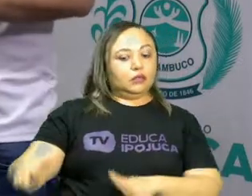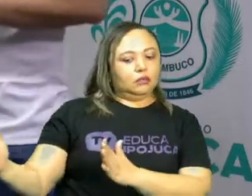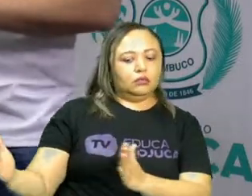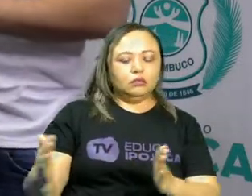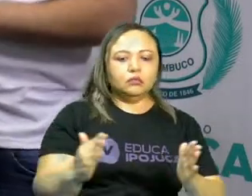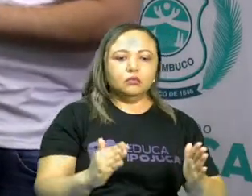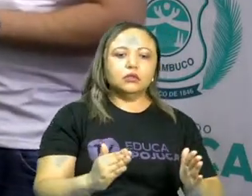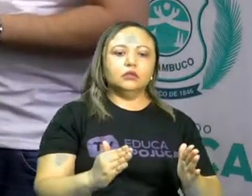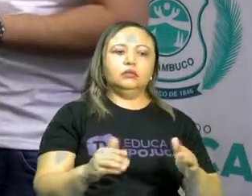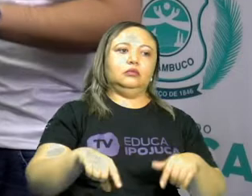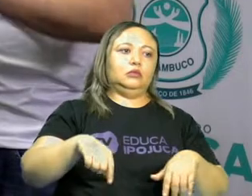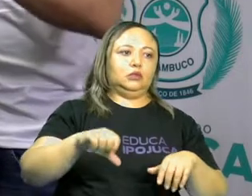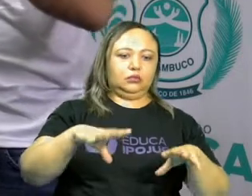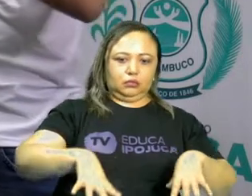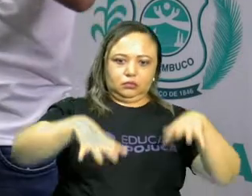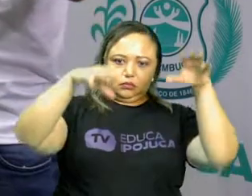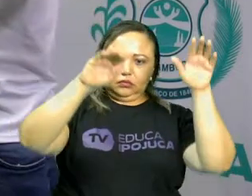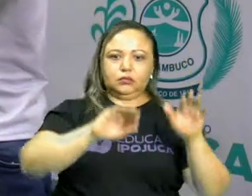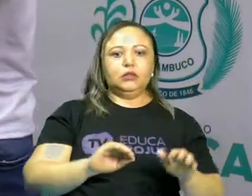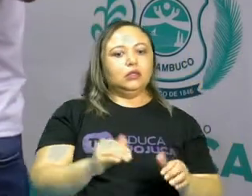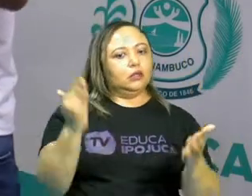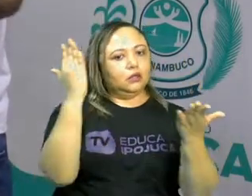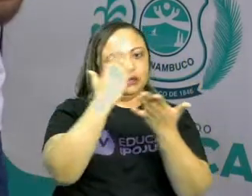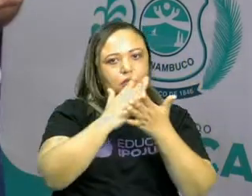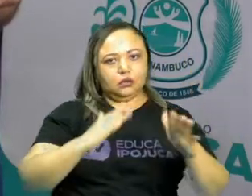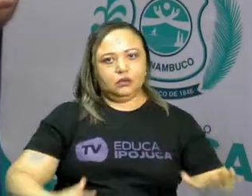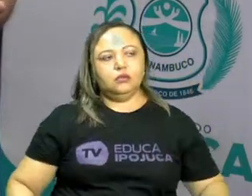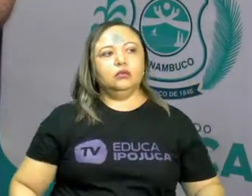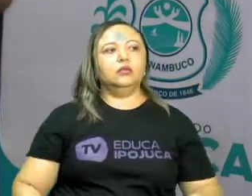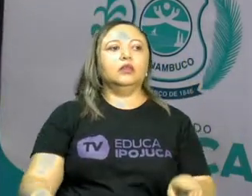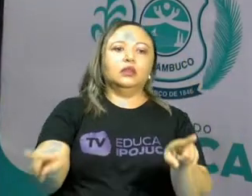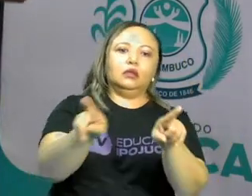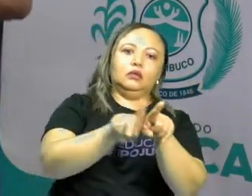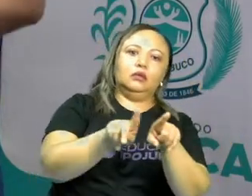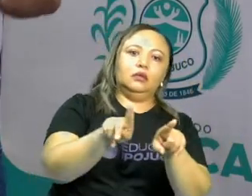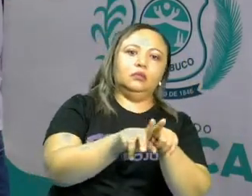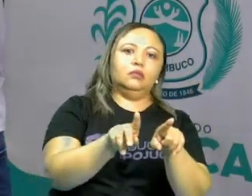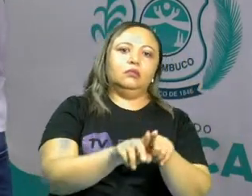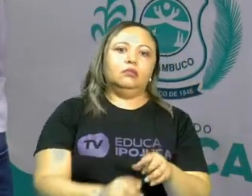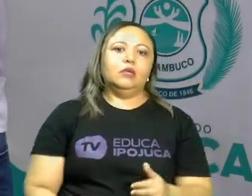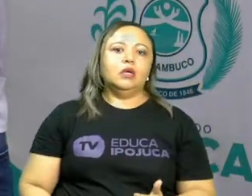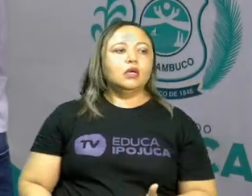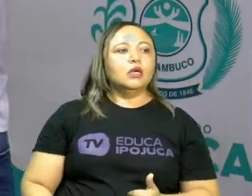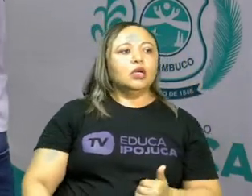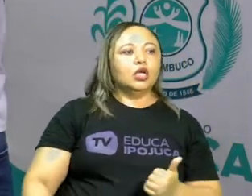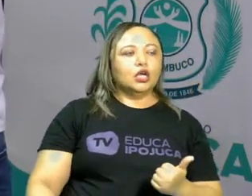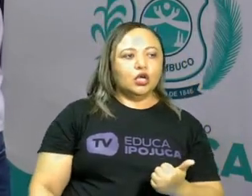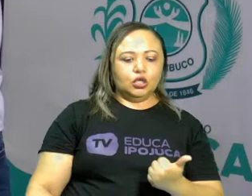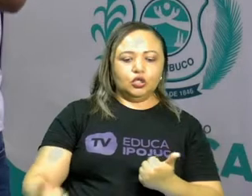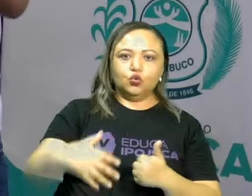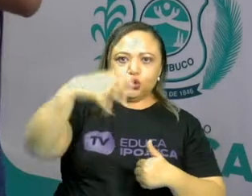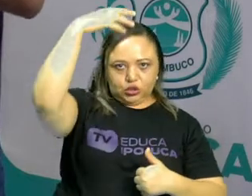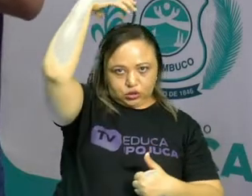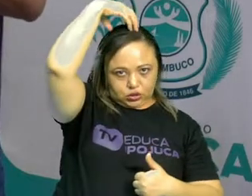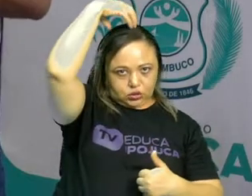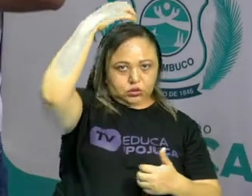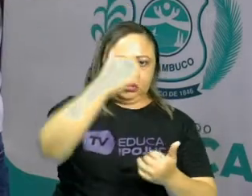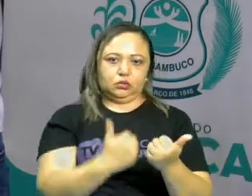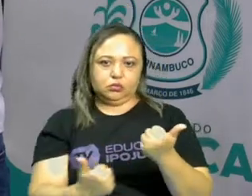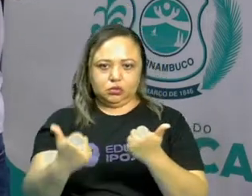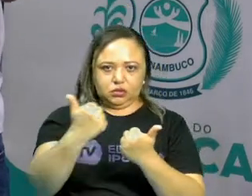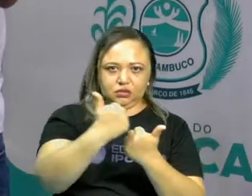para trás a centralização do poder real não é como falei aqui então você vai ter esses rins